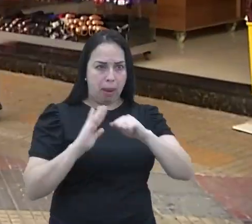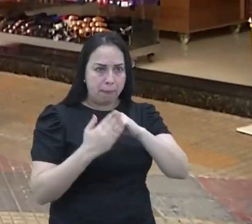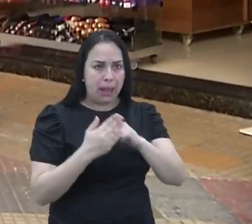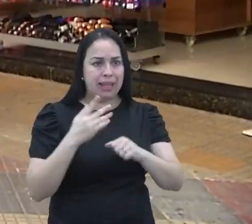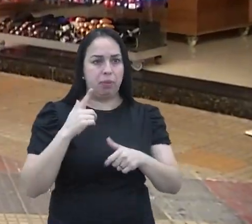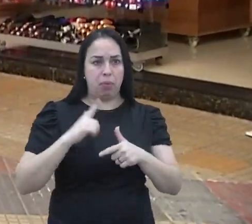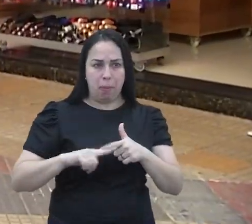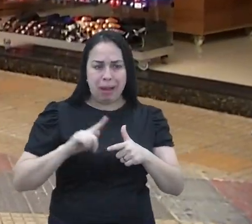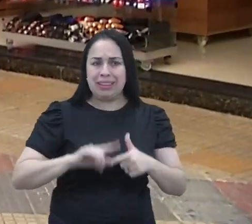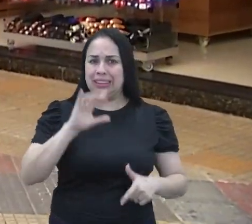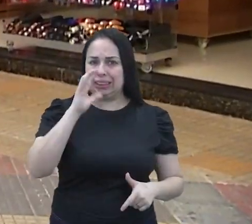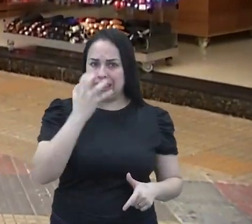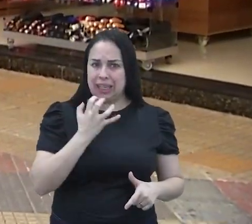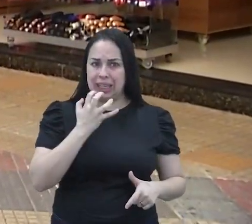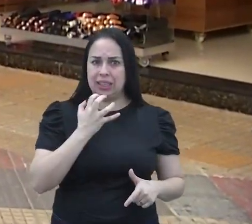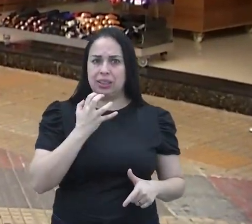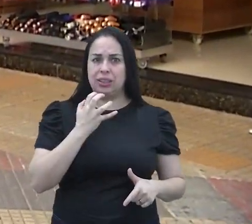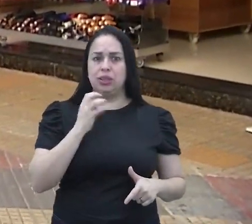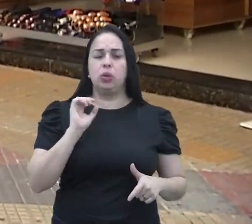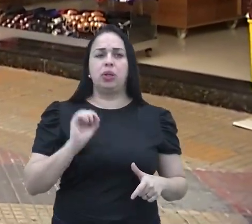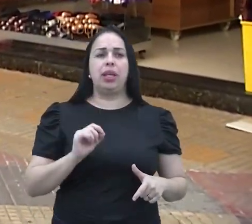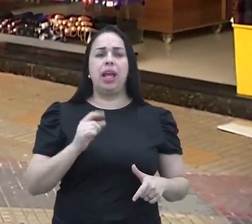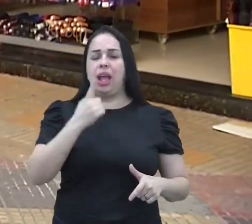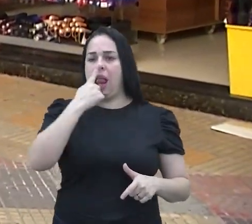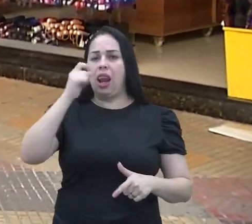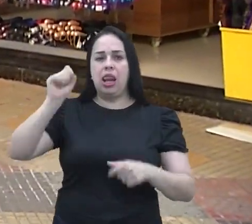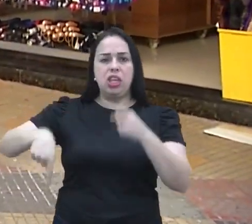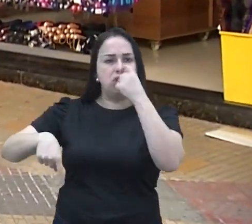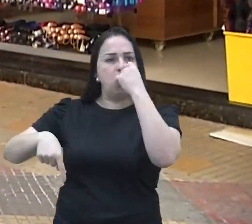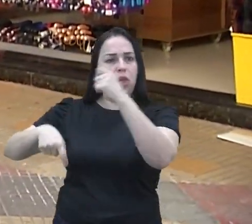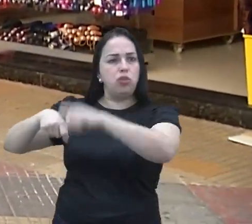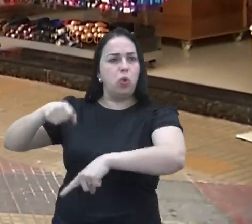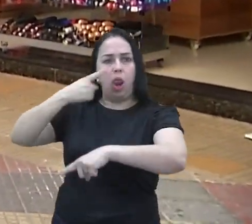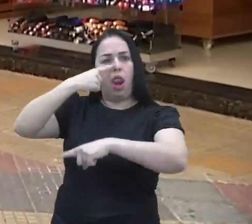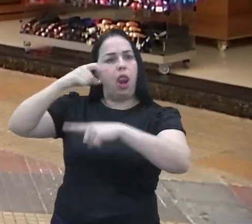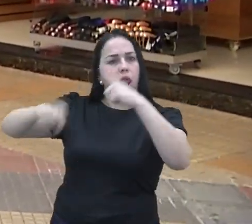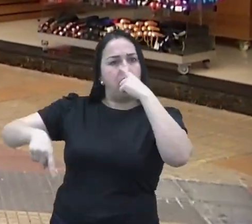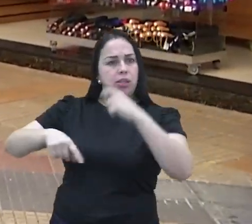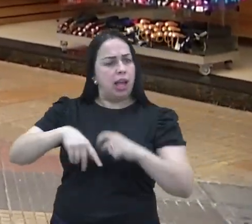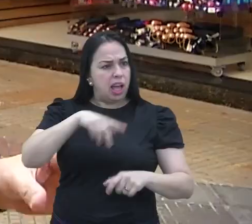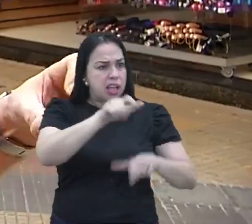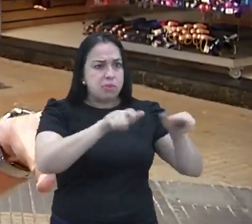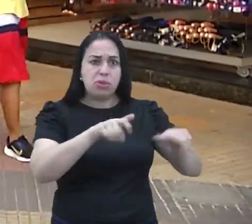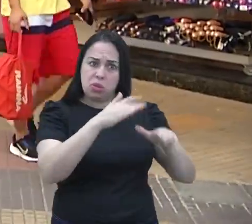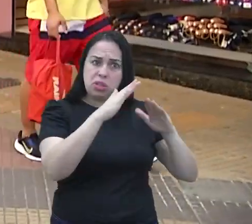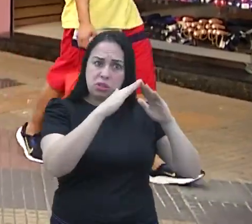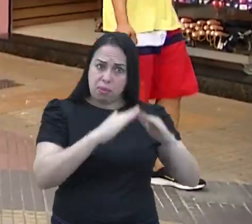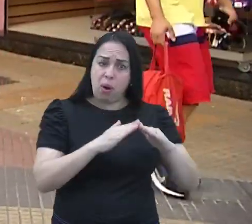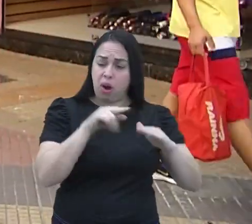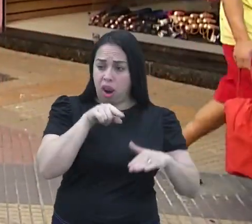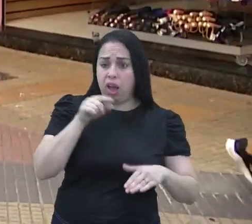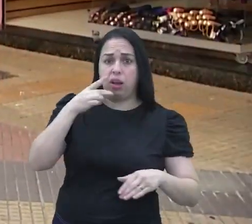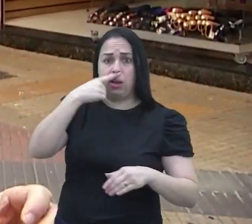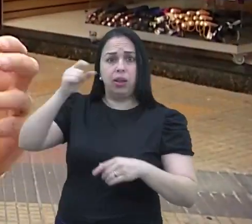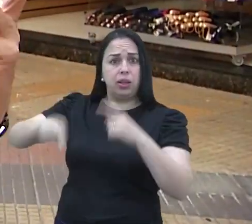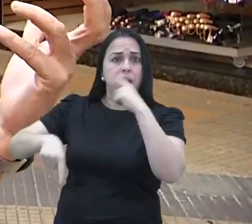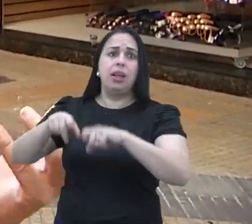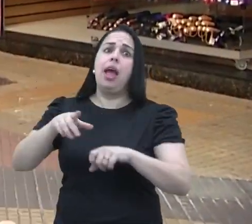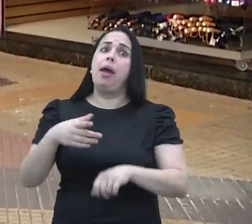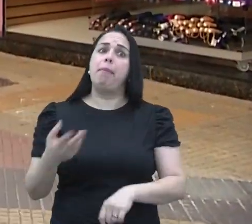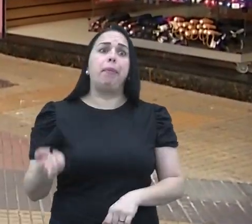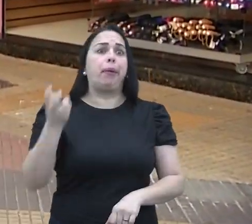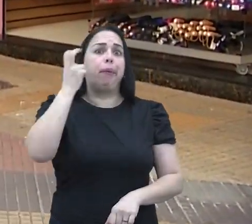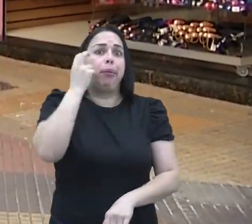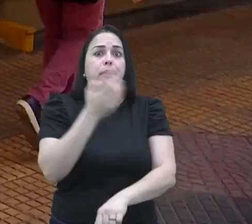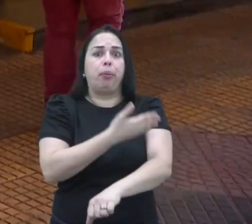No meu bairro tem um problema muito sério que é a descarga de lixo em cima das calçadas, dos próprios moradores. Tem um problema mais